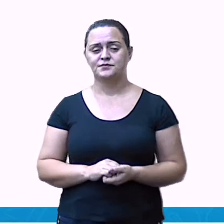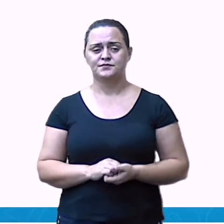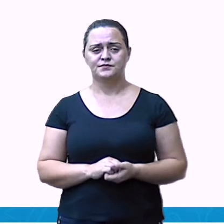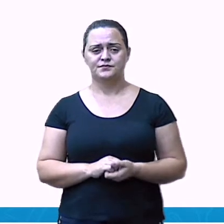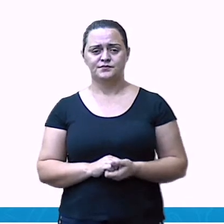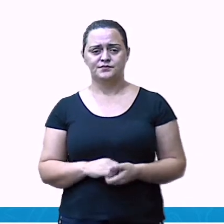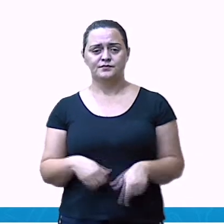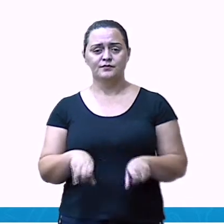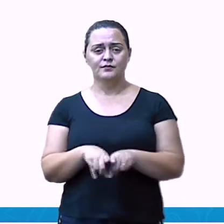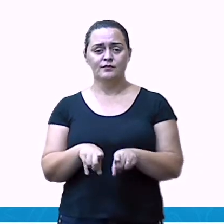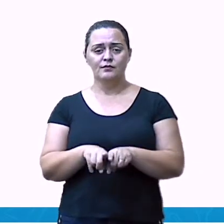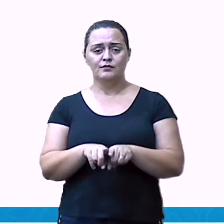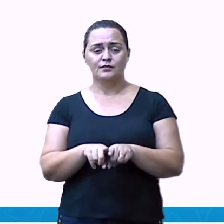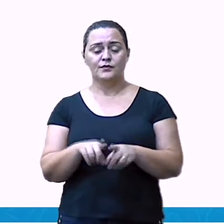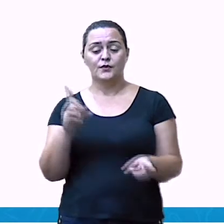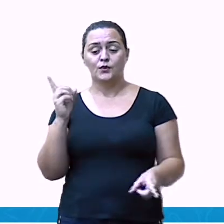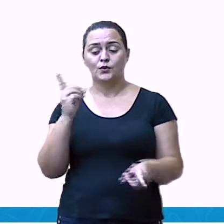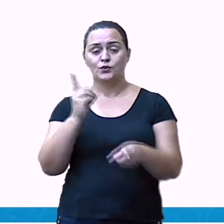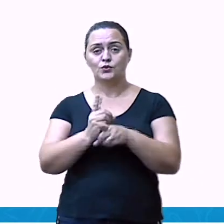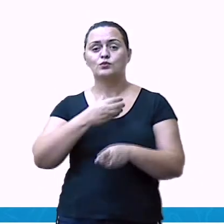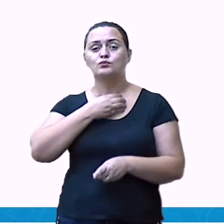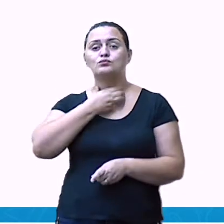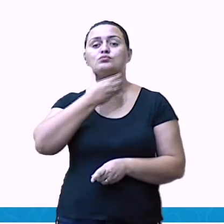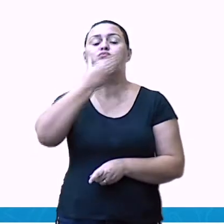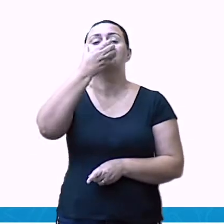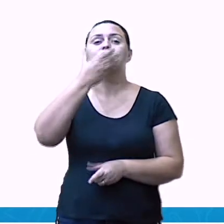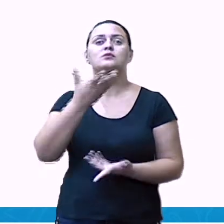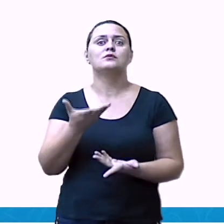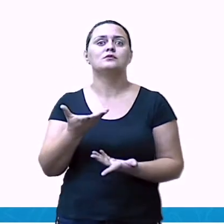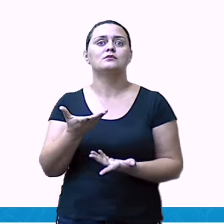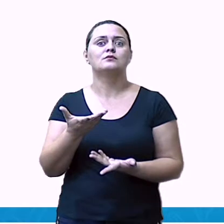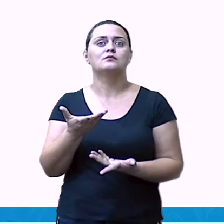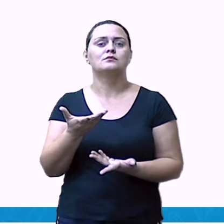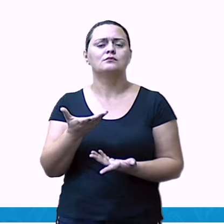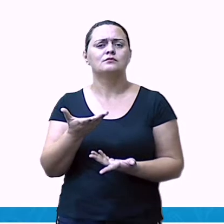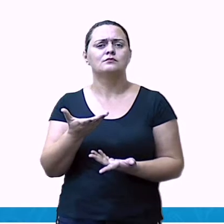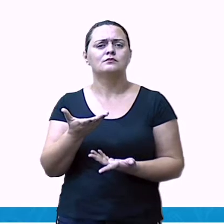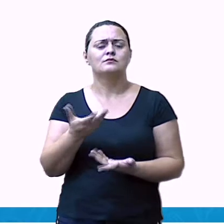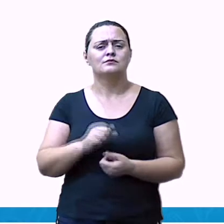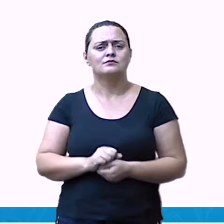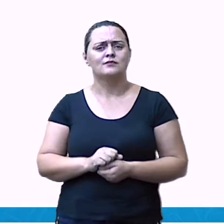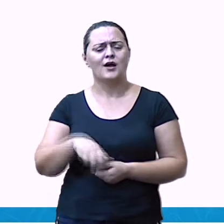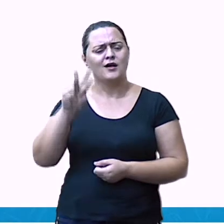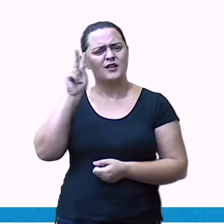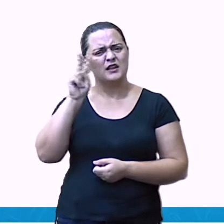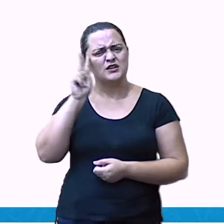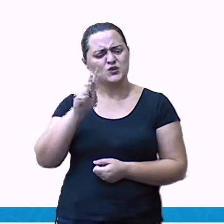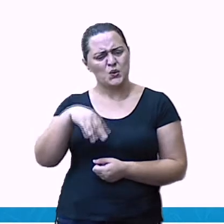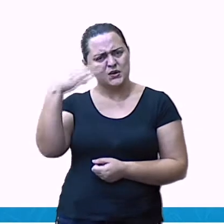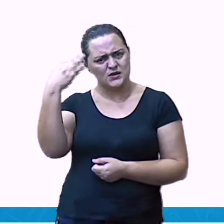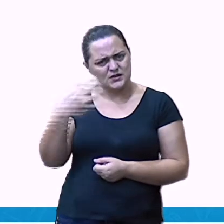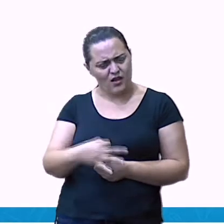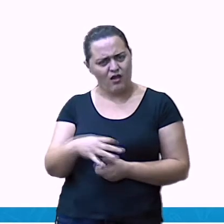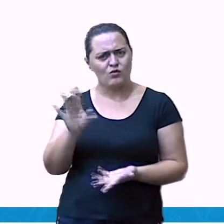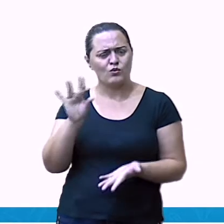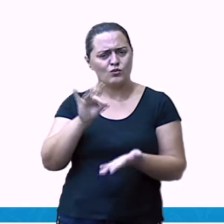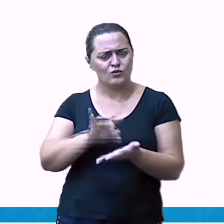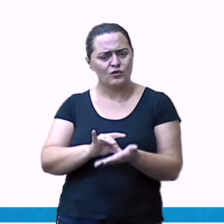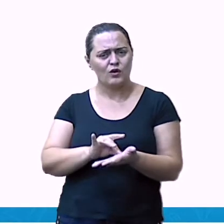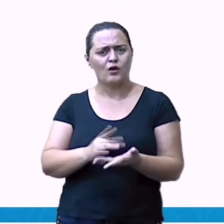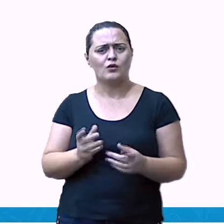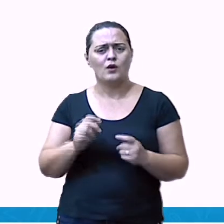bolinhos. Encontrou uma girafa. No conto original,